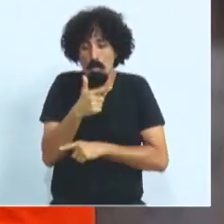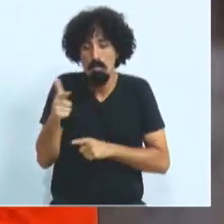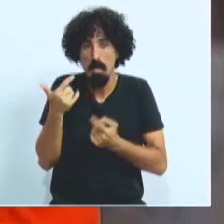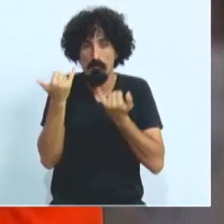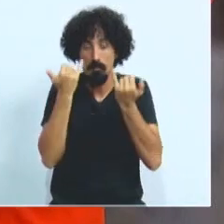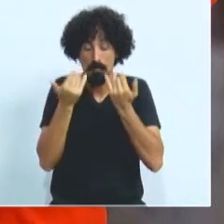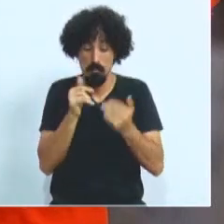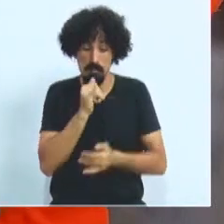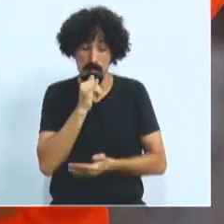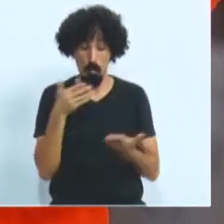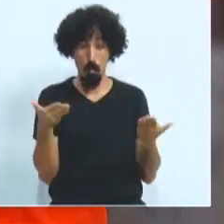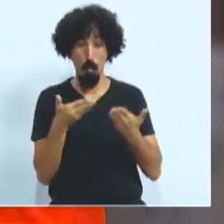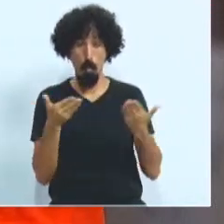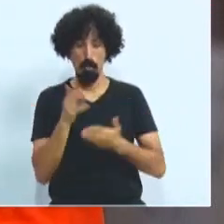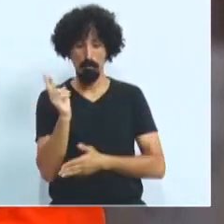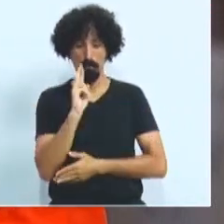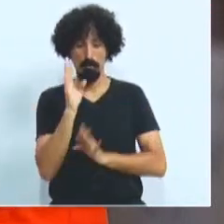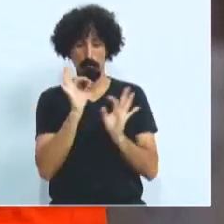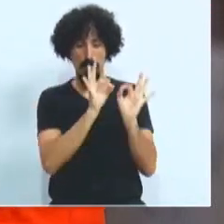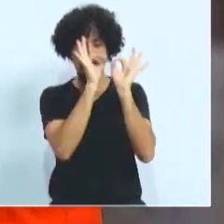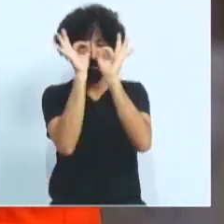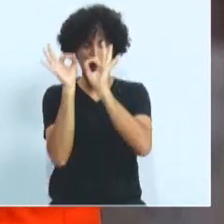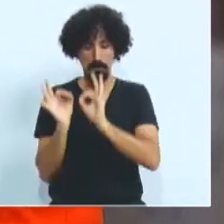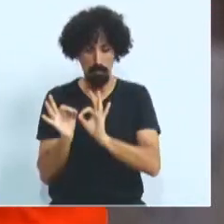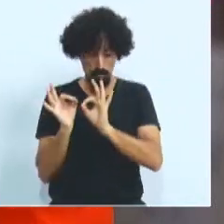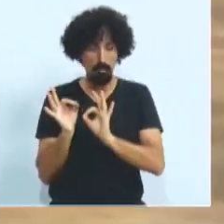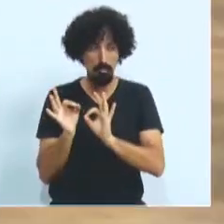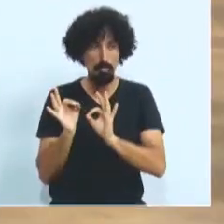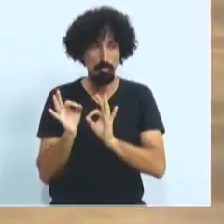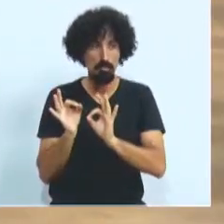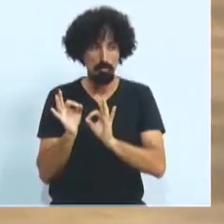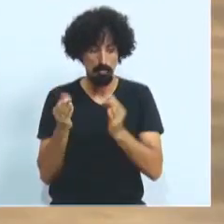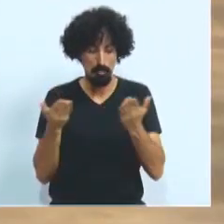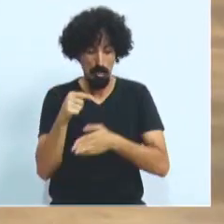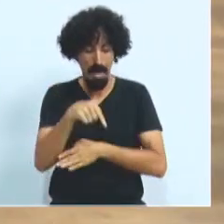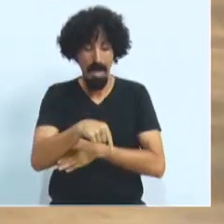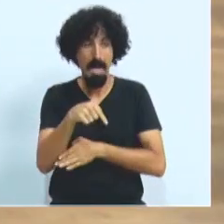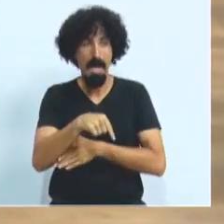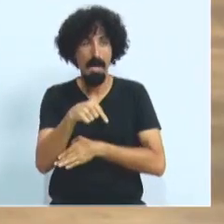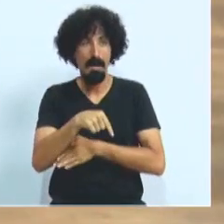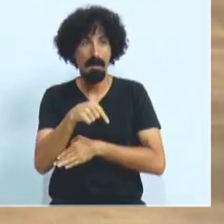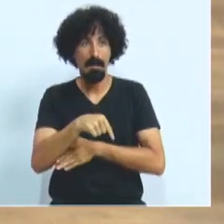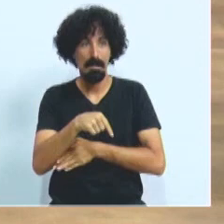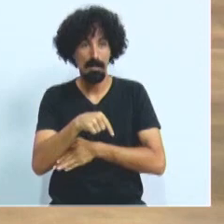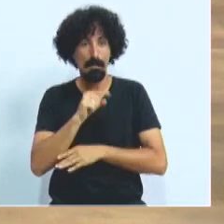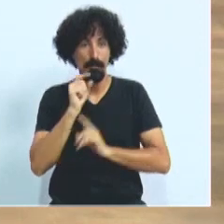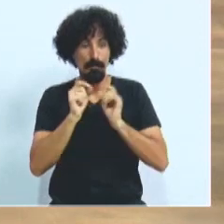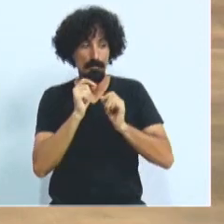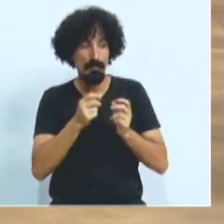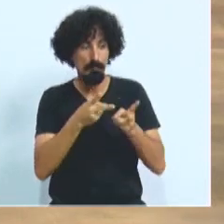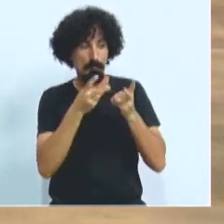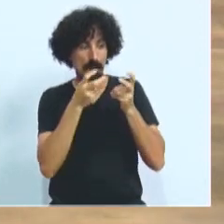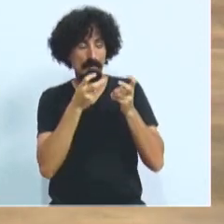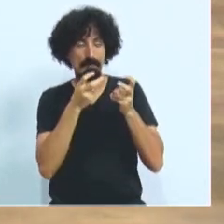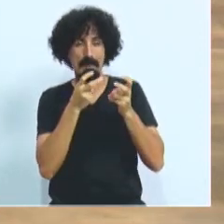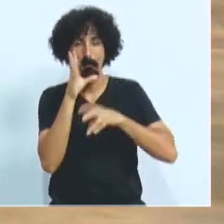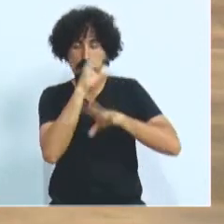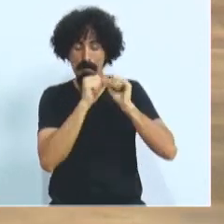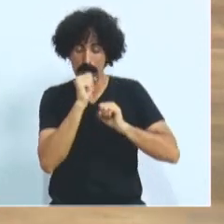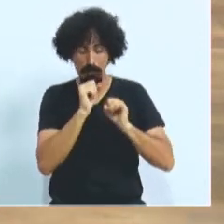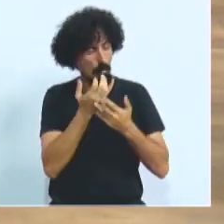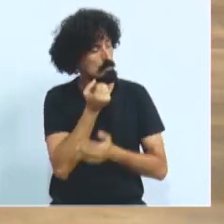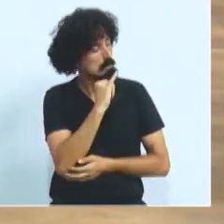com a situação, já vai ter um pouco mais de calma, porque vai saber algum procedimento para fazer, né? Se eu tenho crianças em casa, se eu tenho idosos em